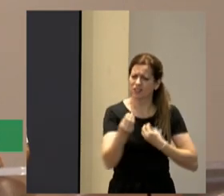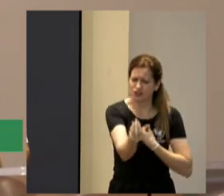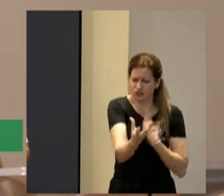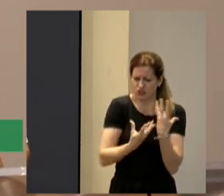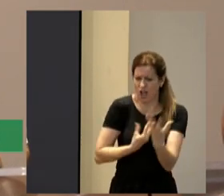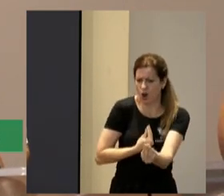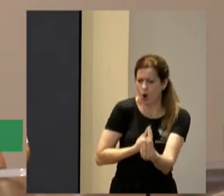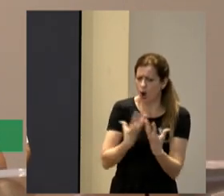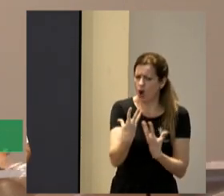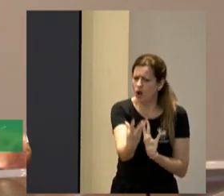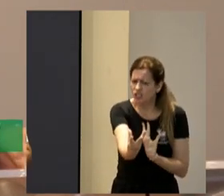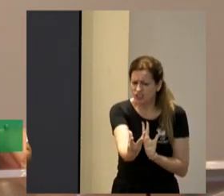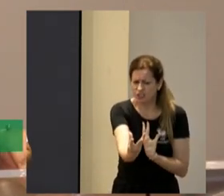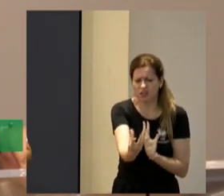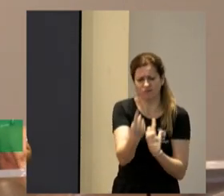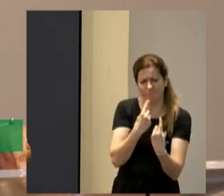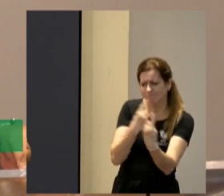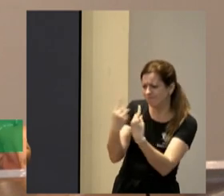é? Dialógica.